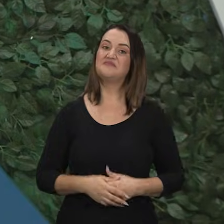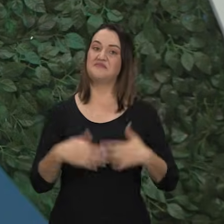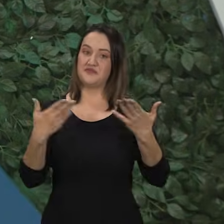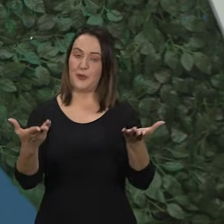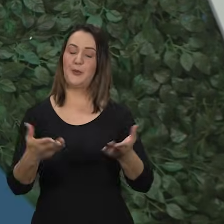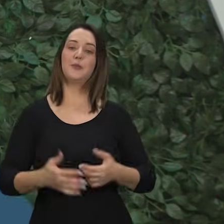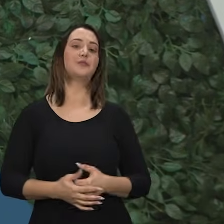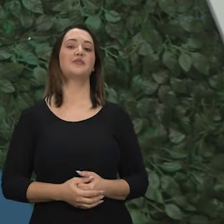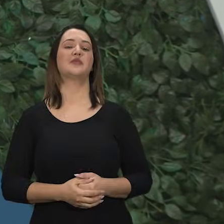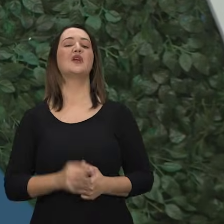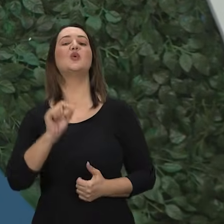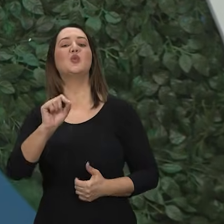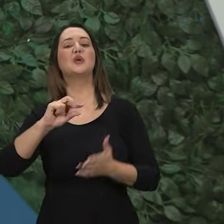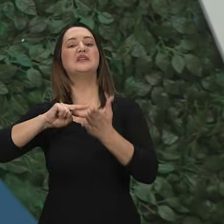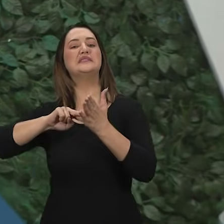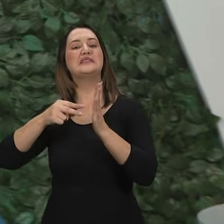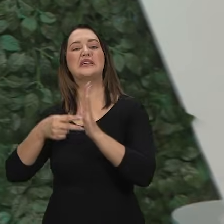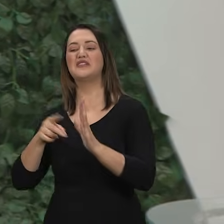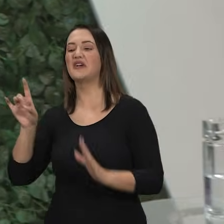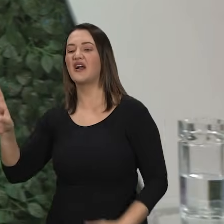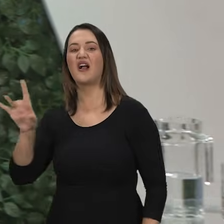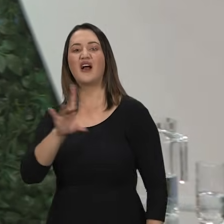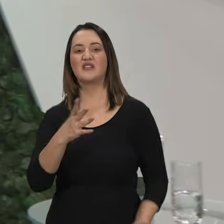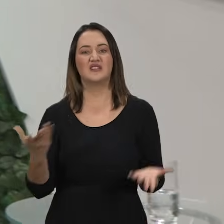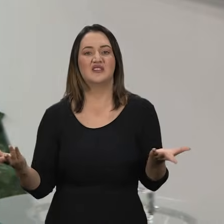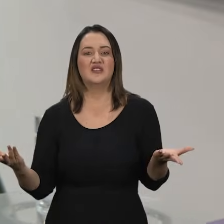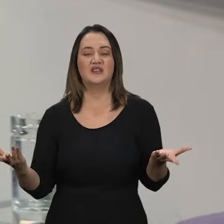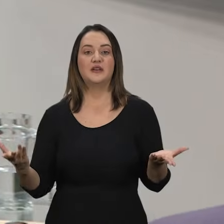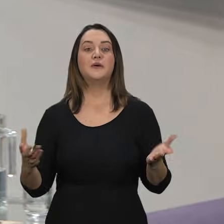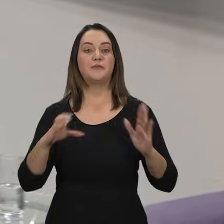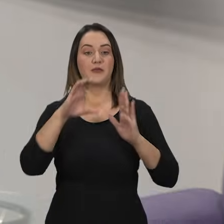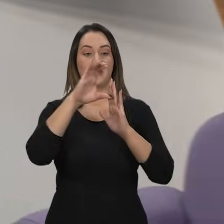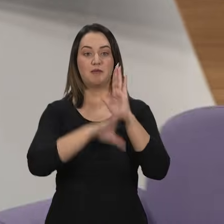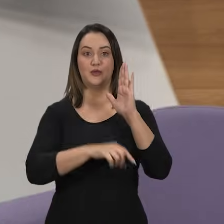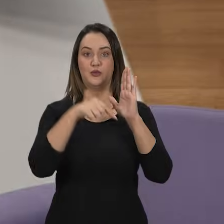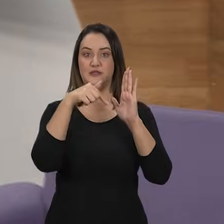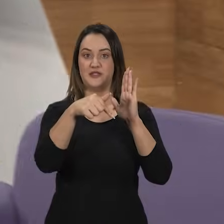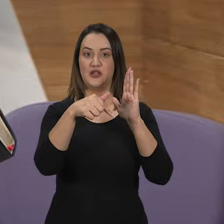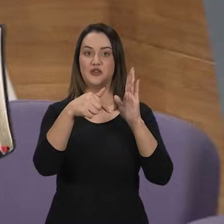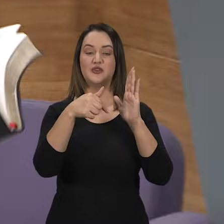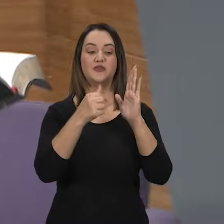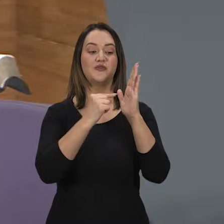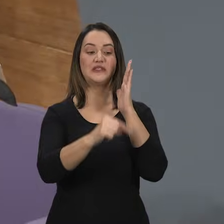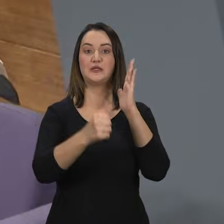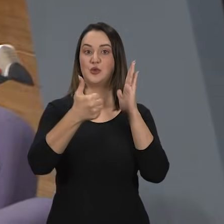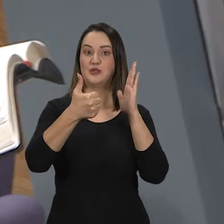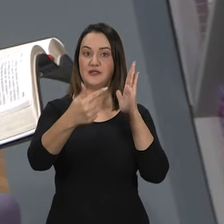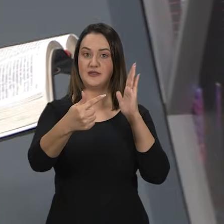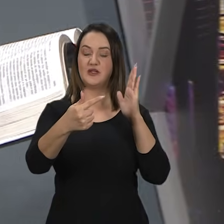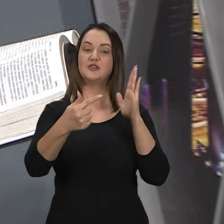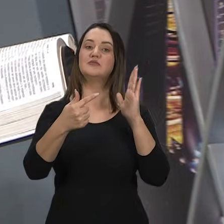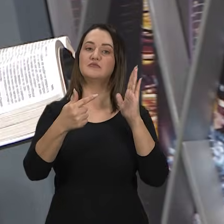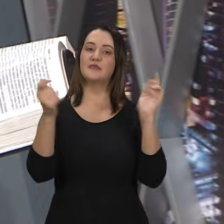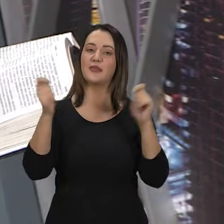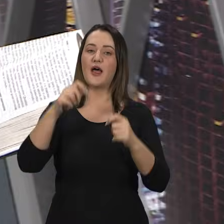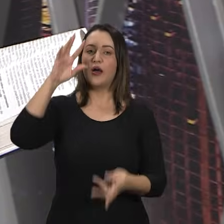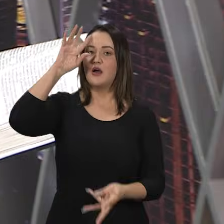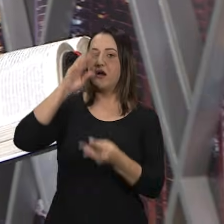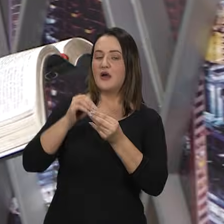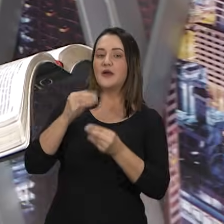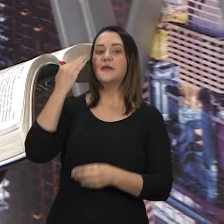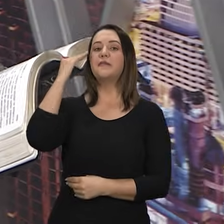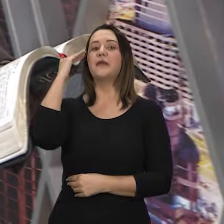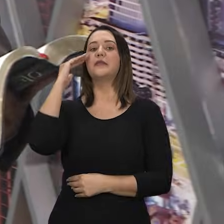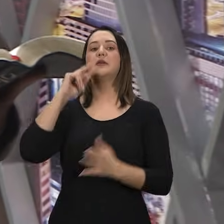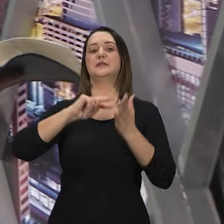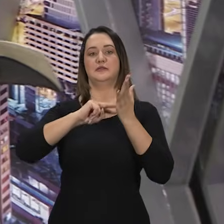Certo. Então é assim. O que significa tudo isso? Daniel 7, verso 17, nos ajuda a entender o significado de